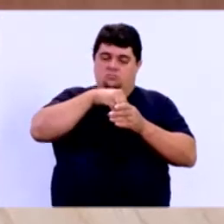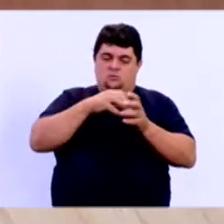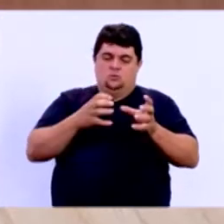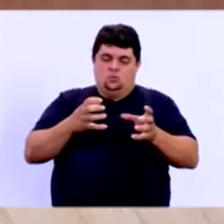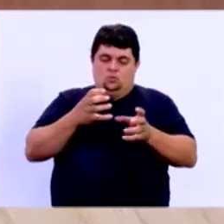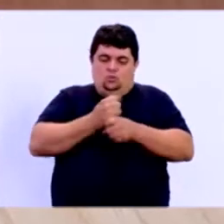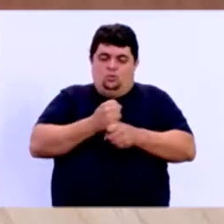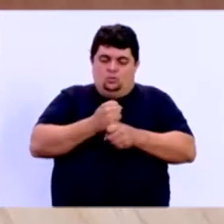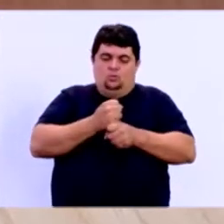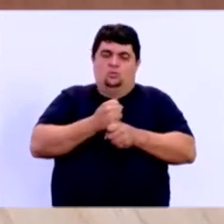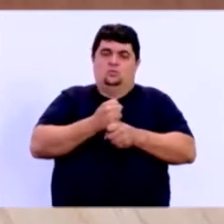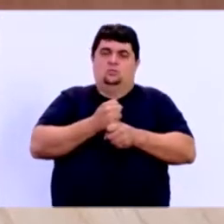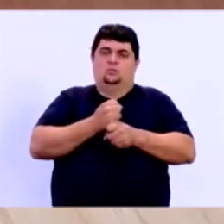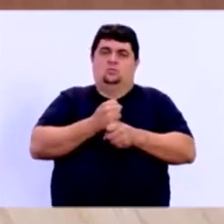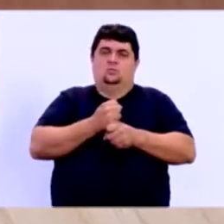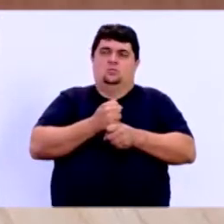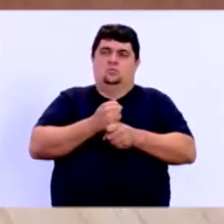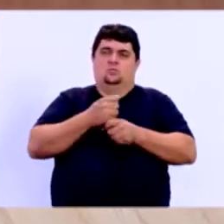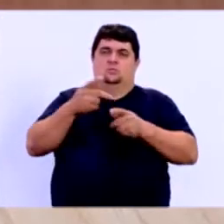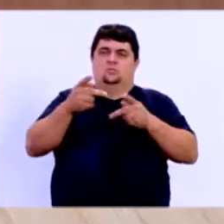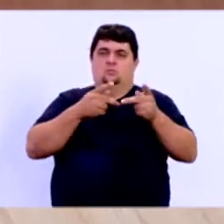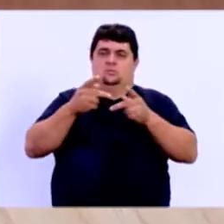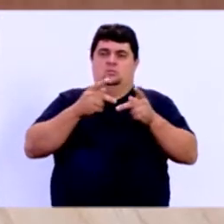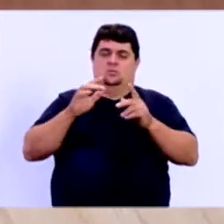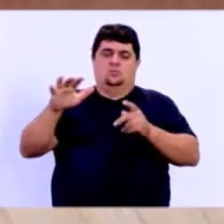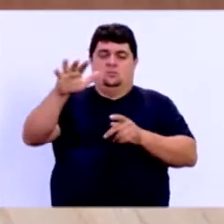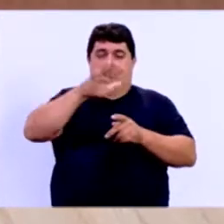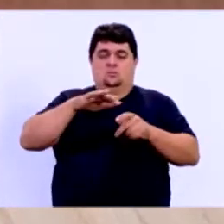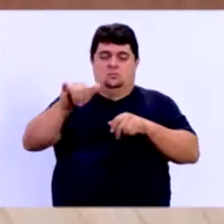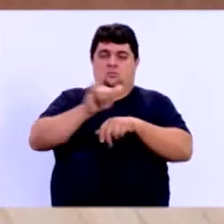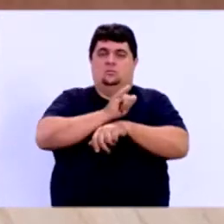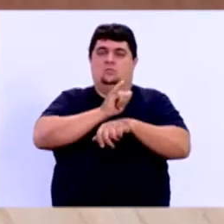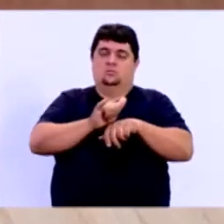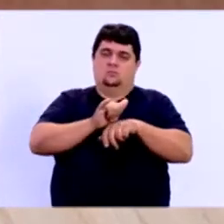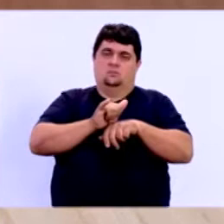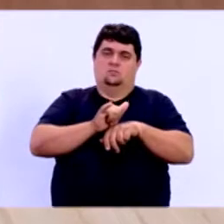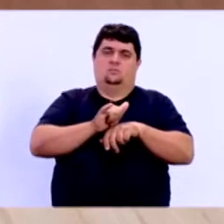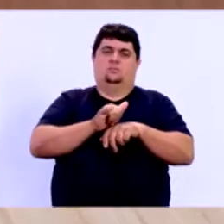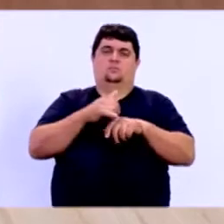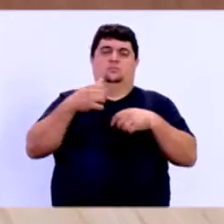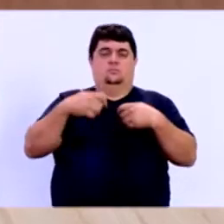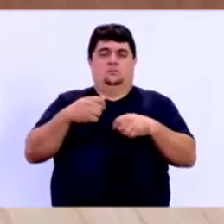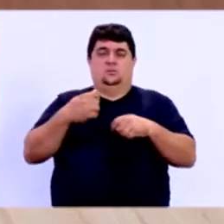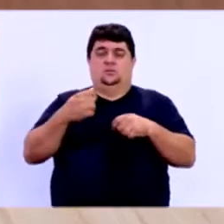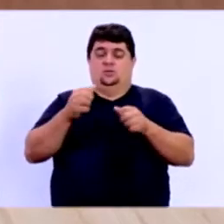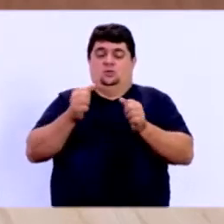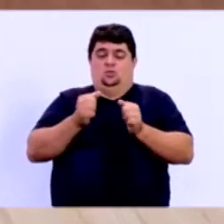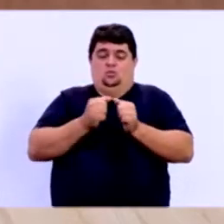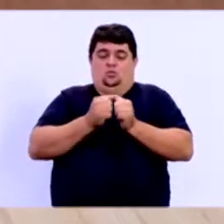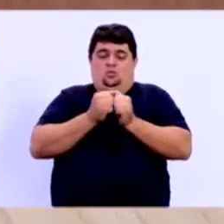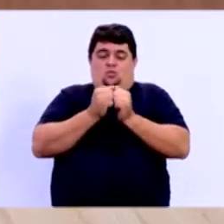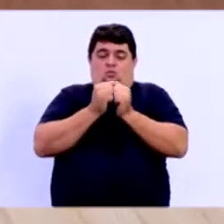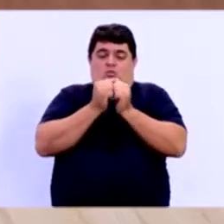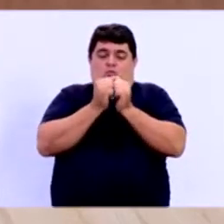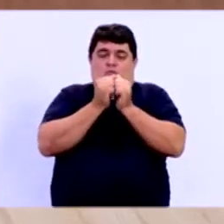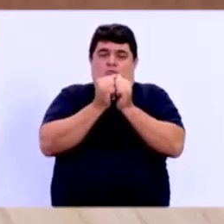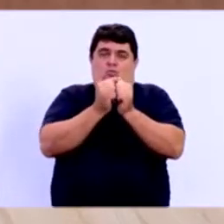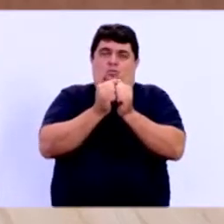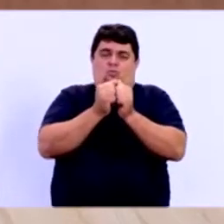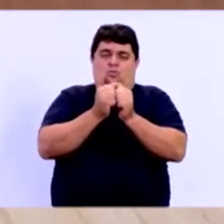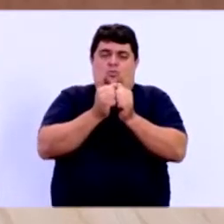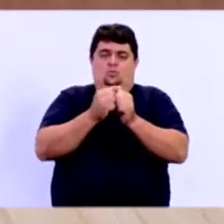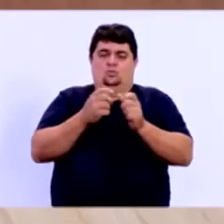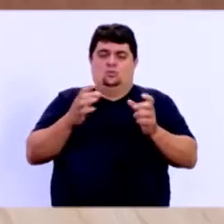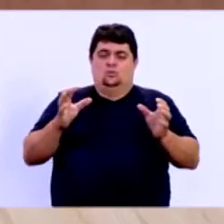integrar ao planejamento geral da organização. Ele deve estar